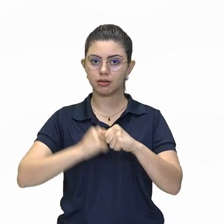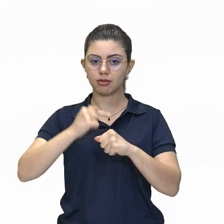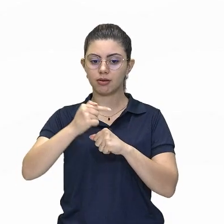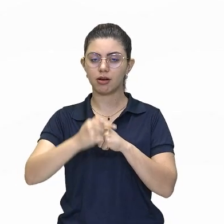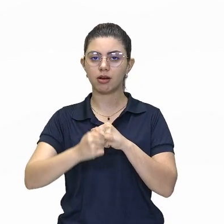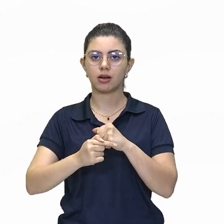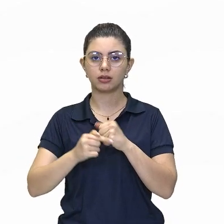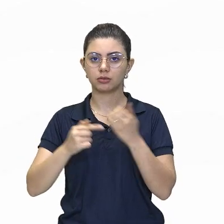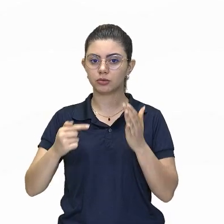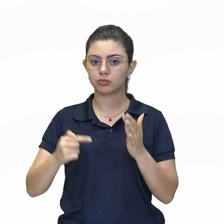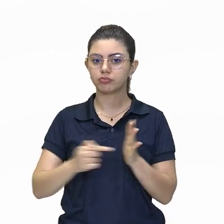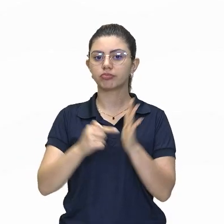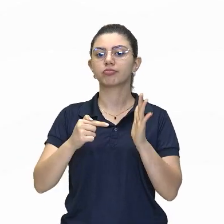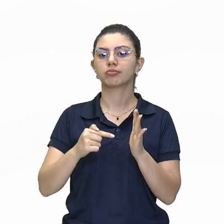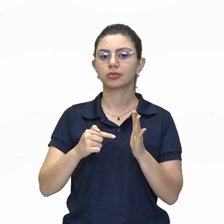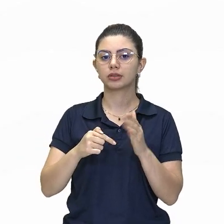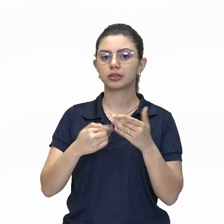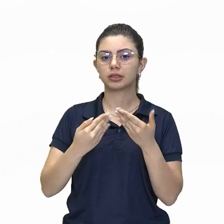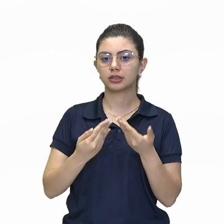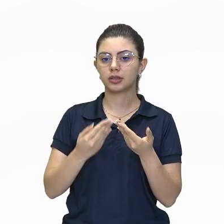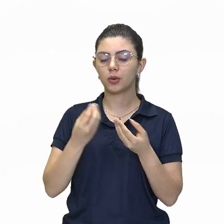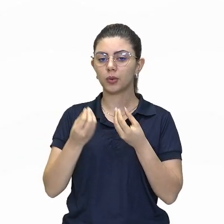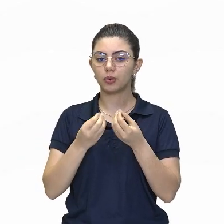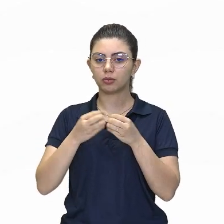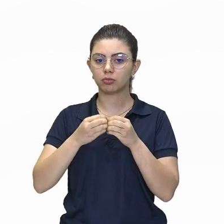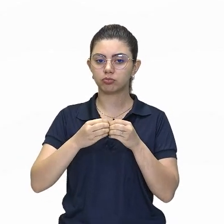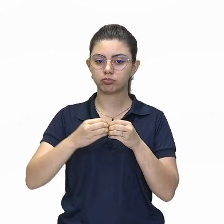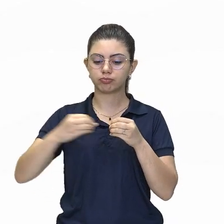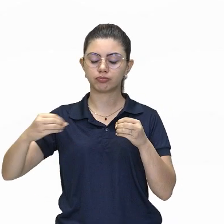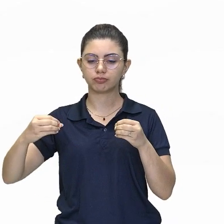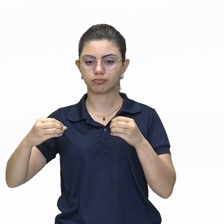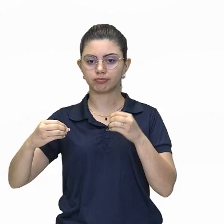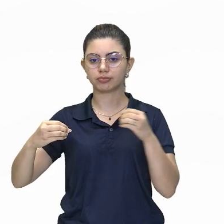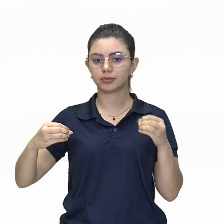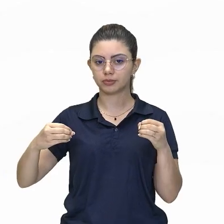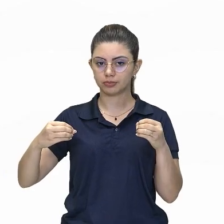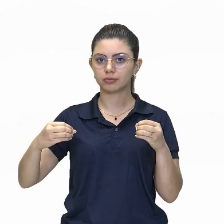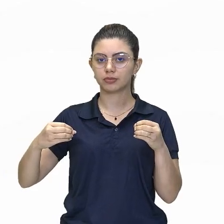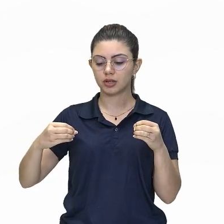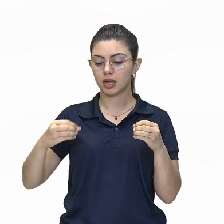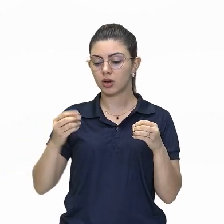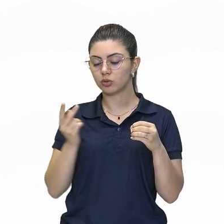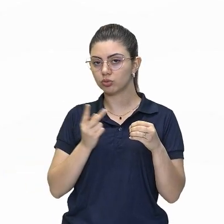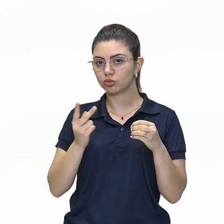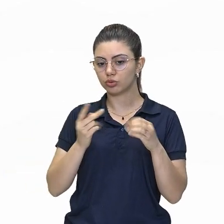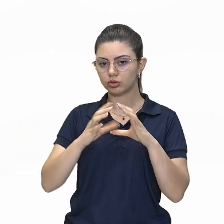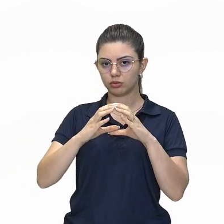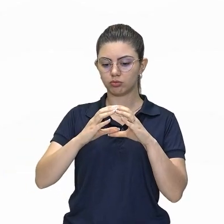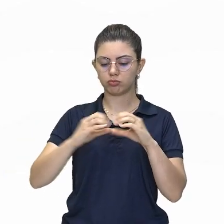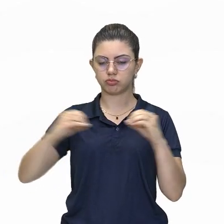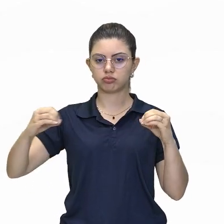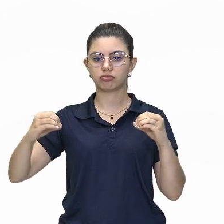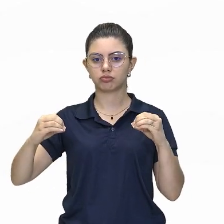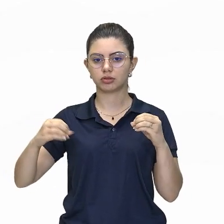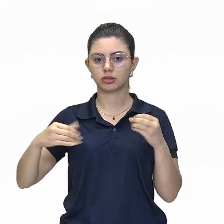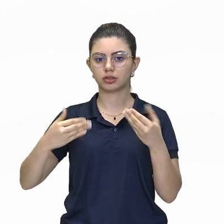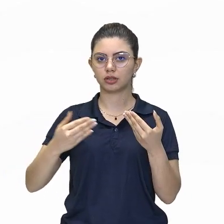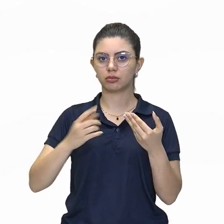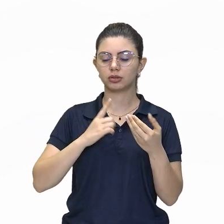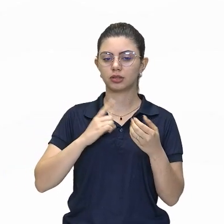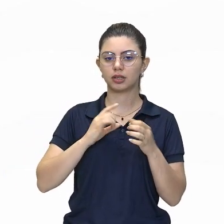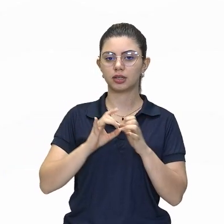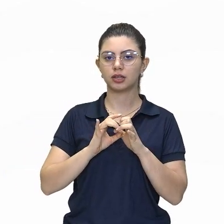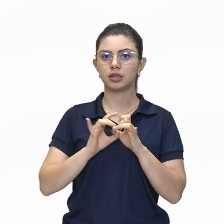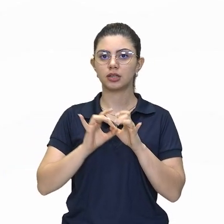e esse se dividirá em 2 núcleos mais estáveis e liberará nêutrons,